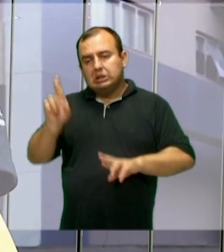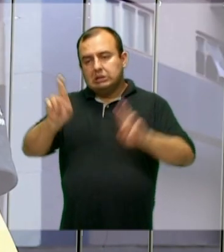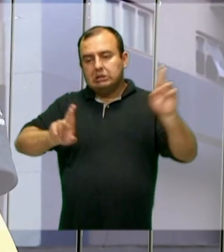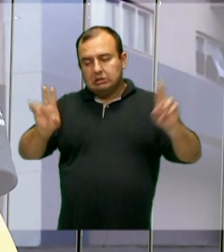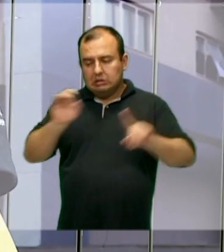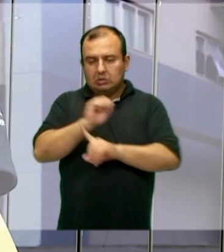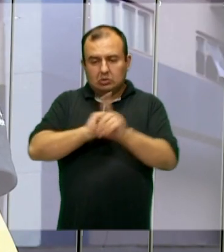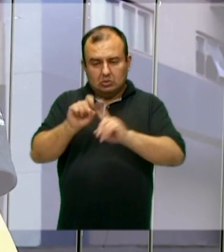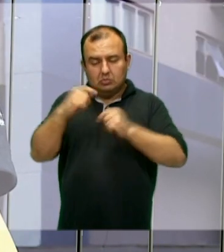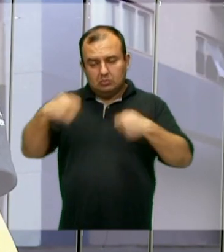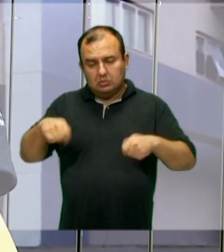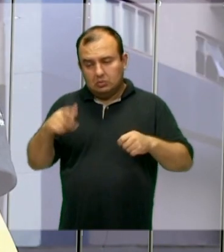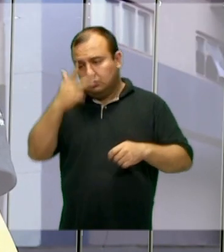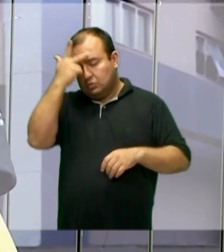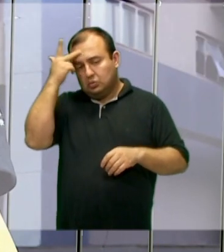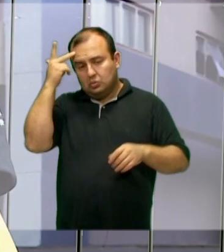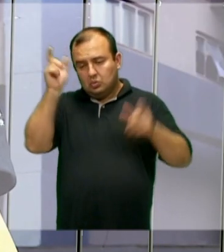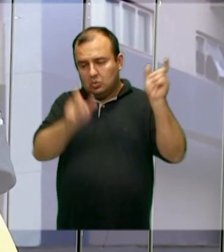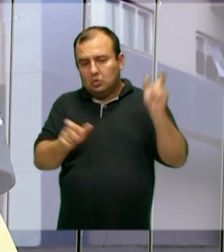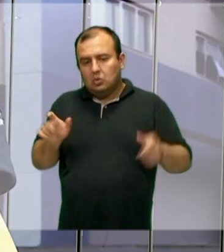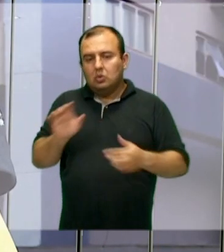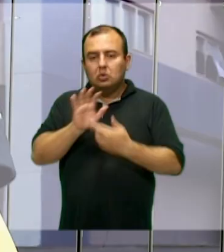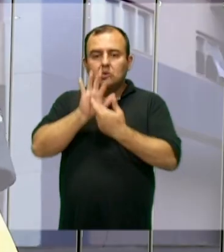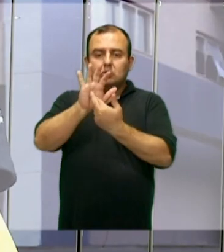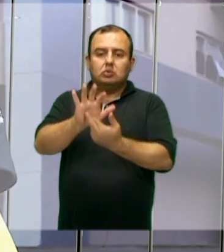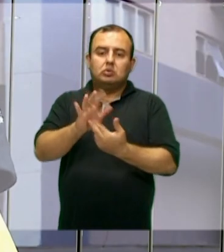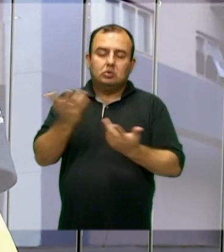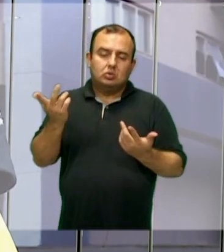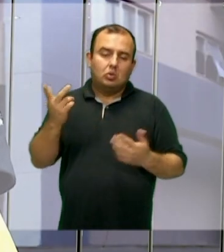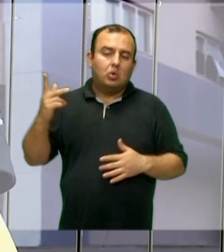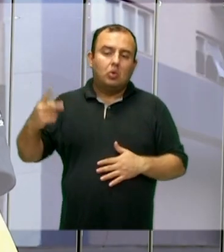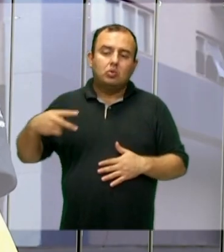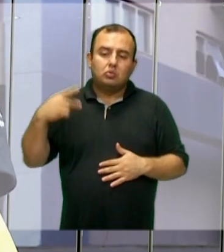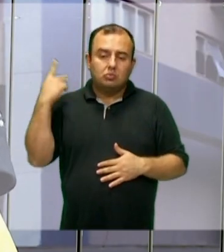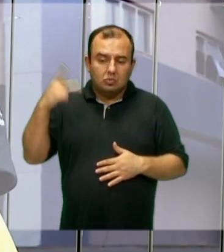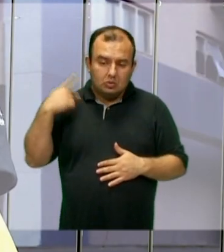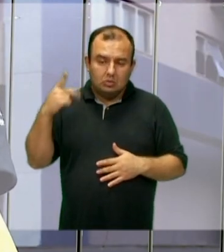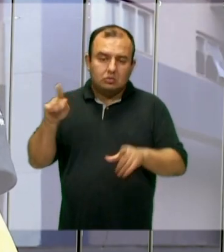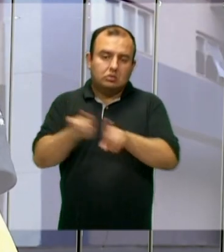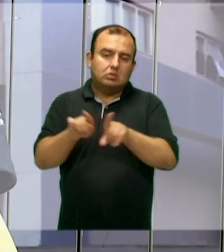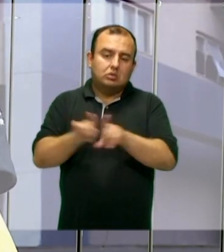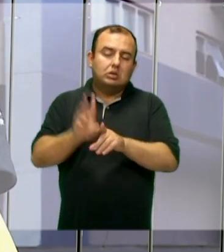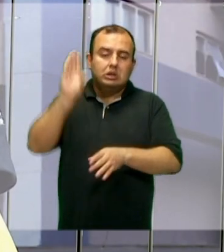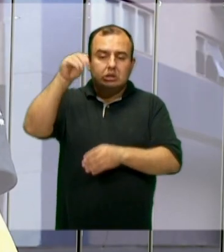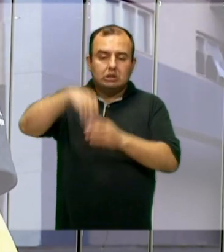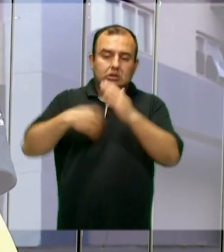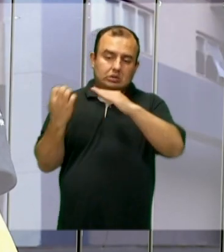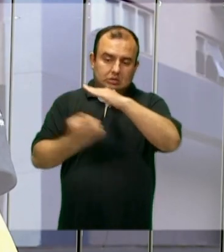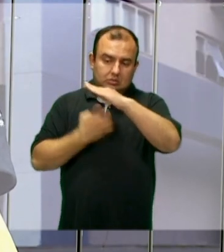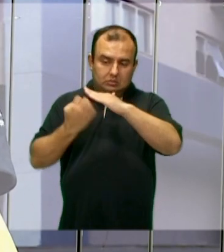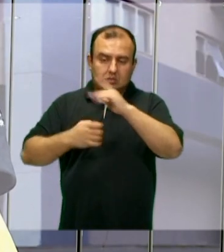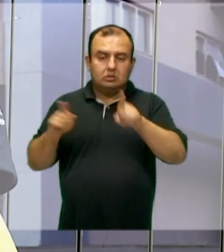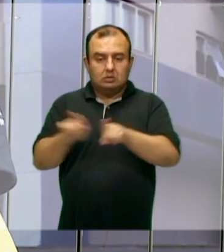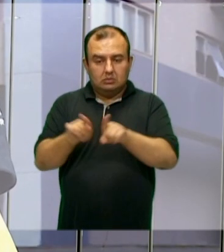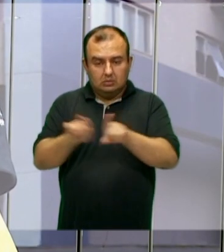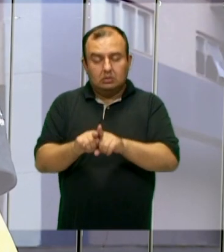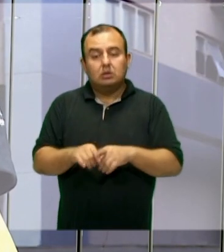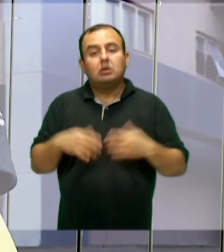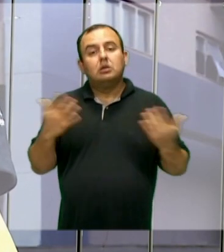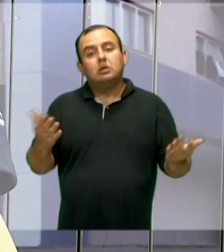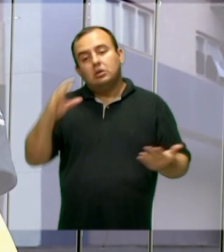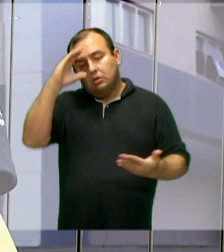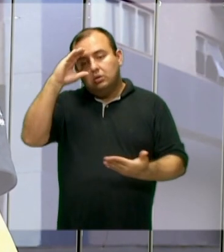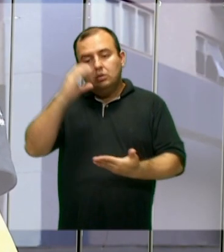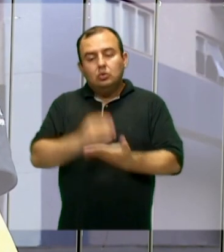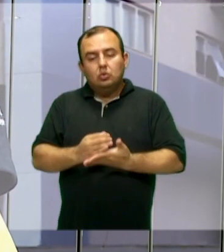pessoas que vão se dispor a, às vezes, liderar, seja um cargo político ou até mesmo dentro de empresas, né? Então, eu